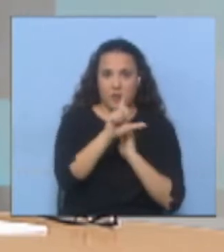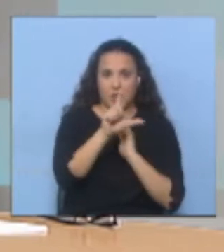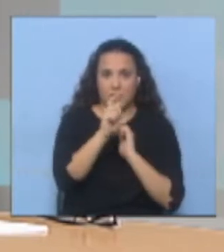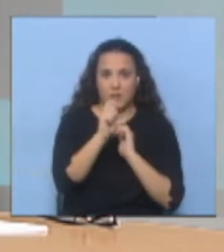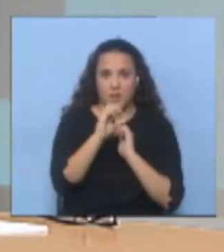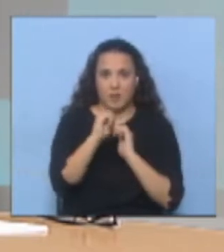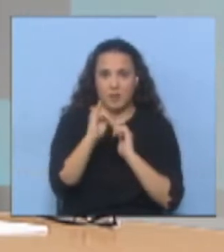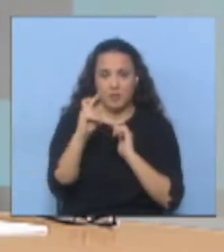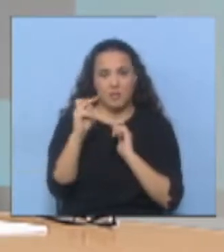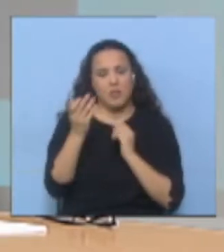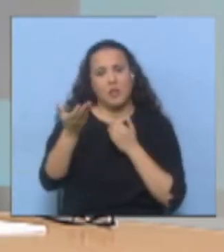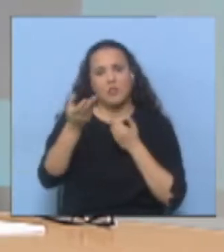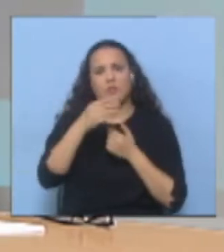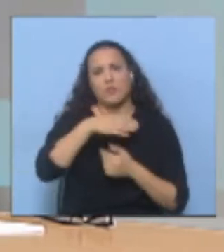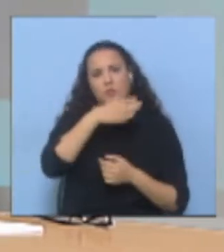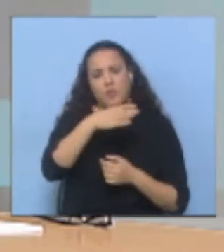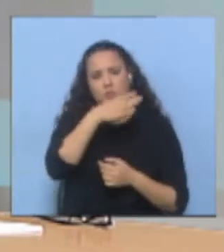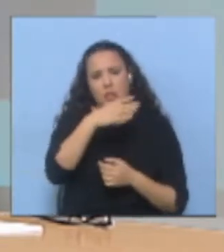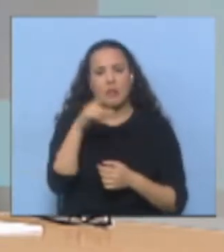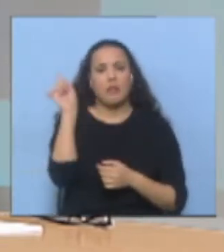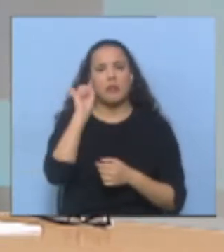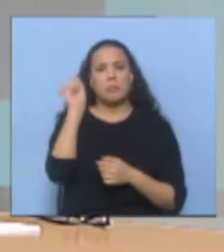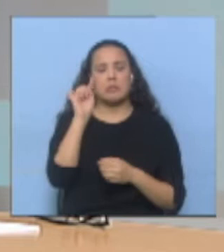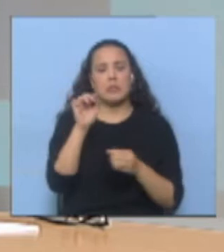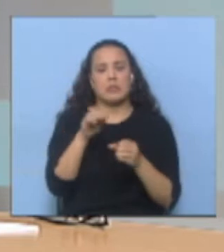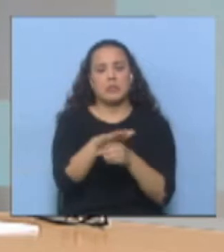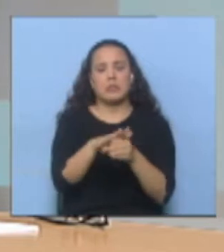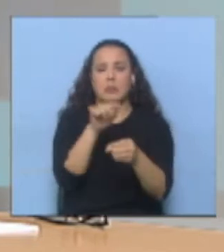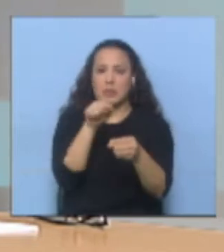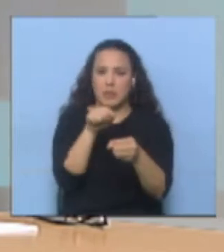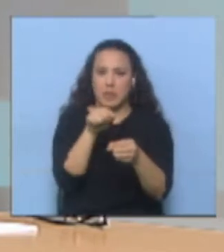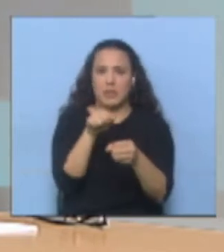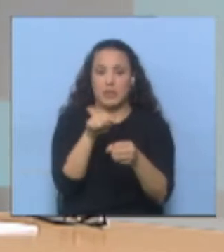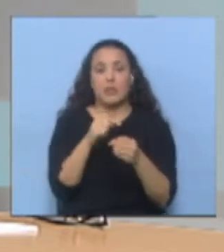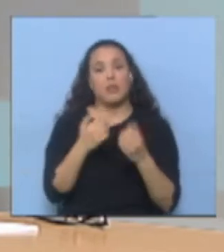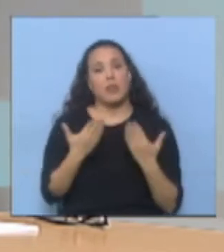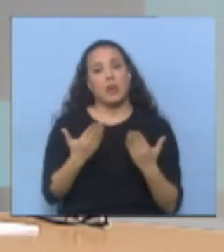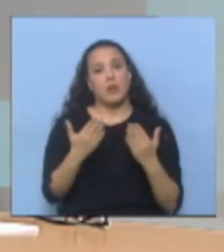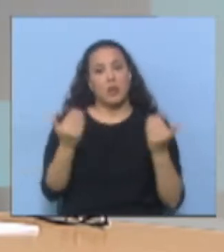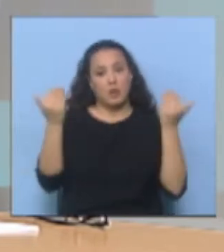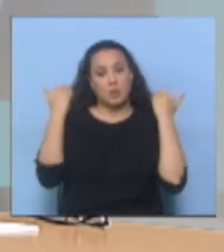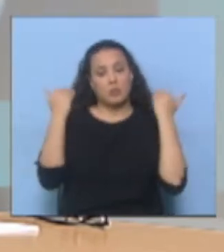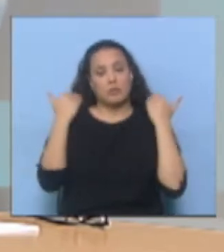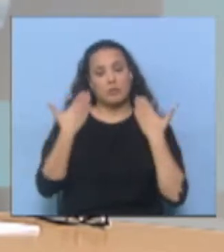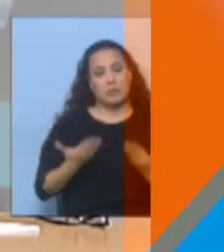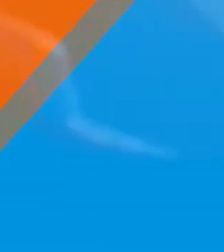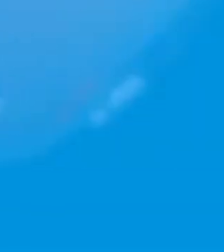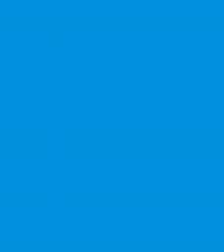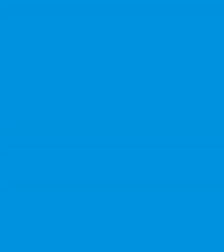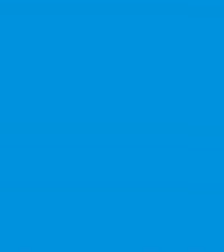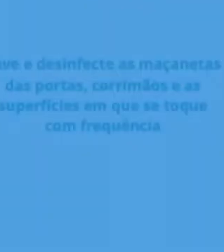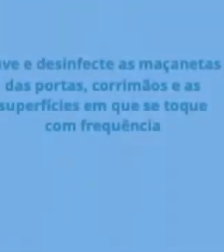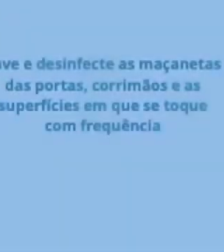da relevância deste setor no turismo. Primeiro mostramos notícias que marcam a atualidade.